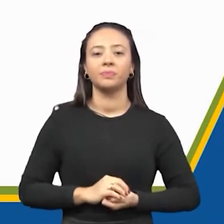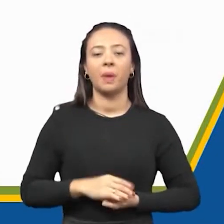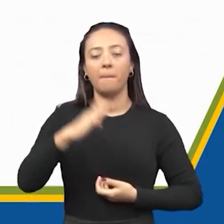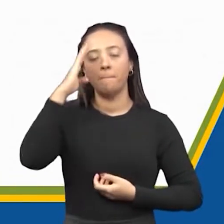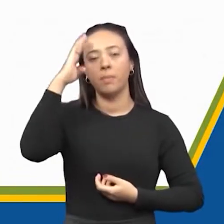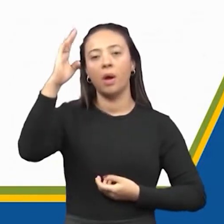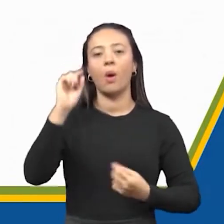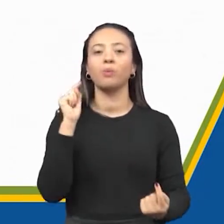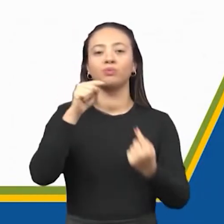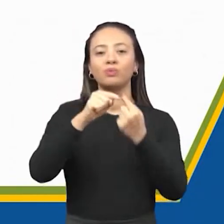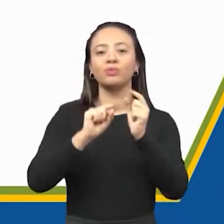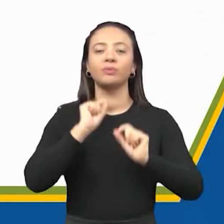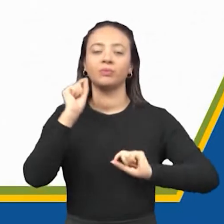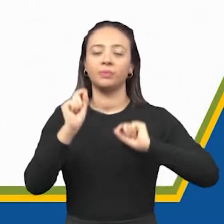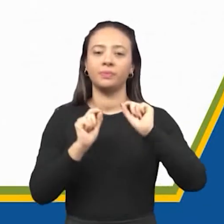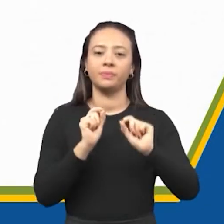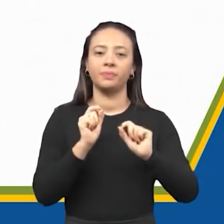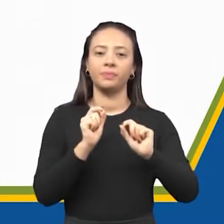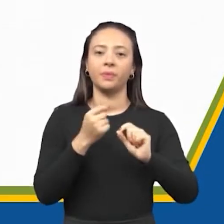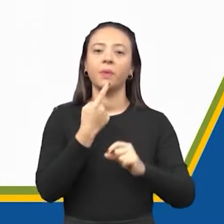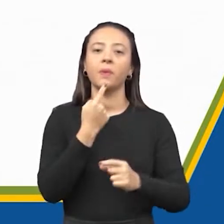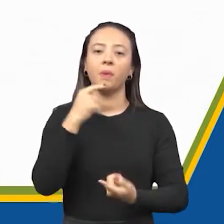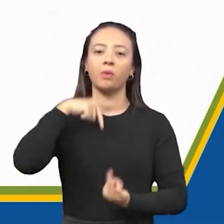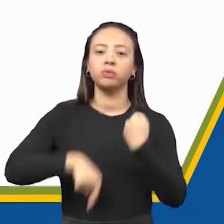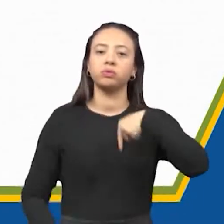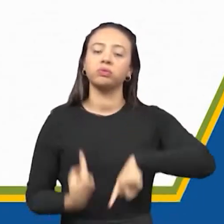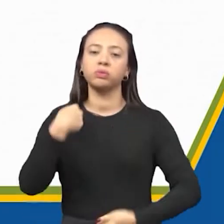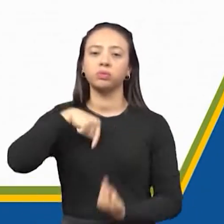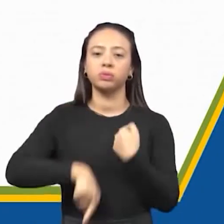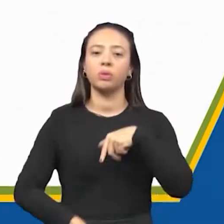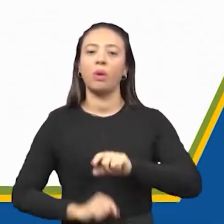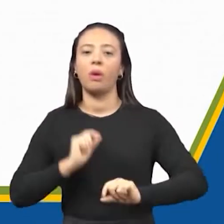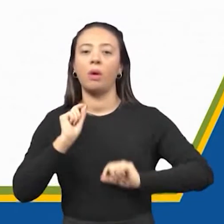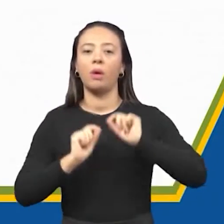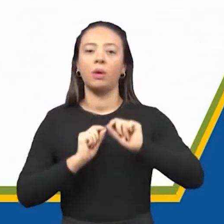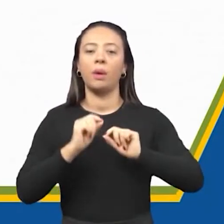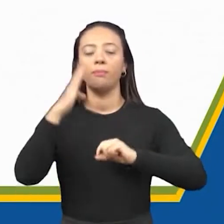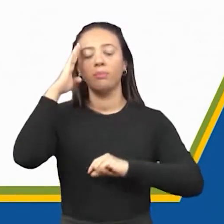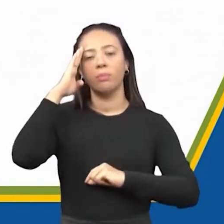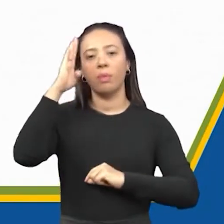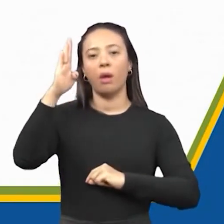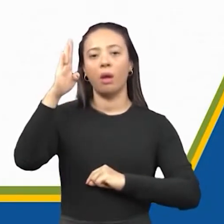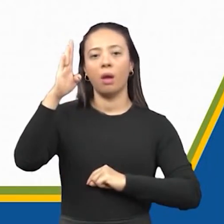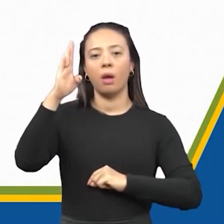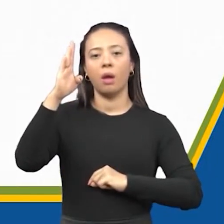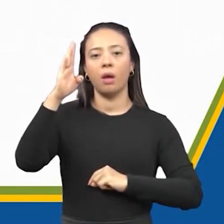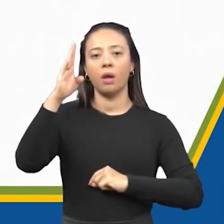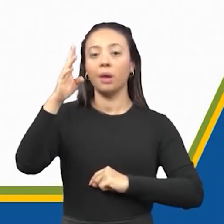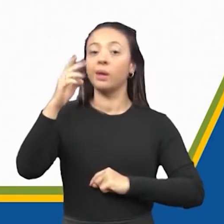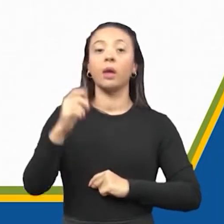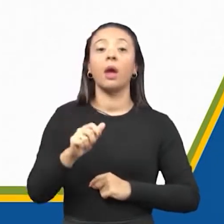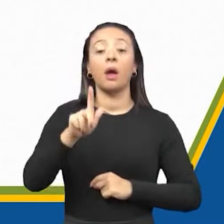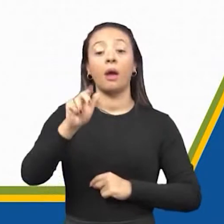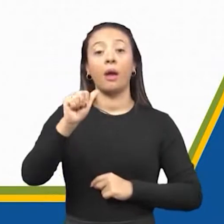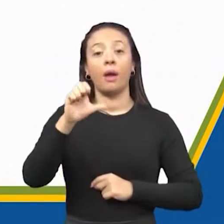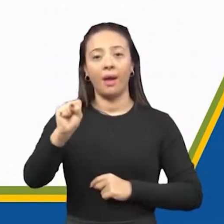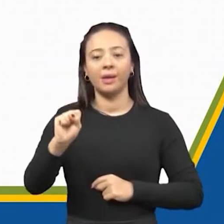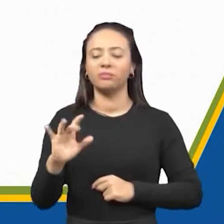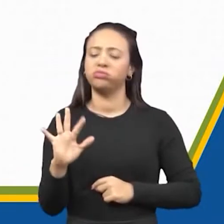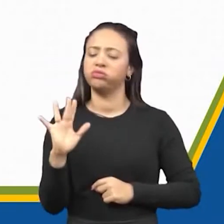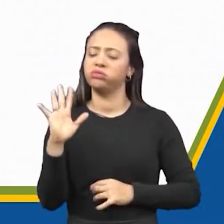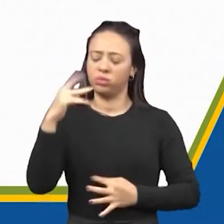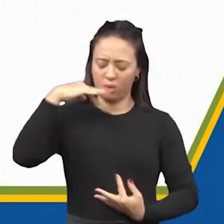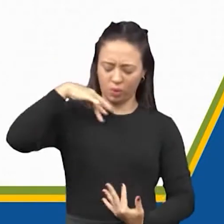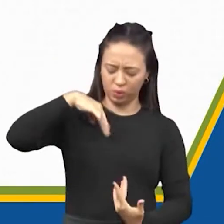As principais funções relacionadas ao sistema circulatório são principalmente o transporte de gases. Então,